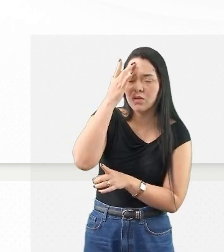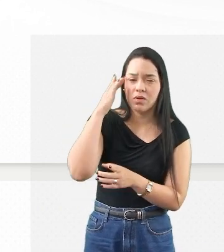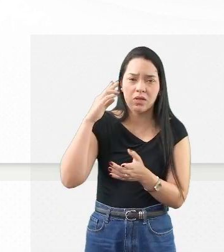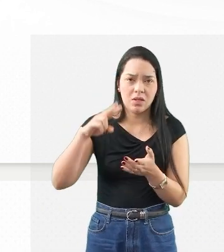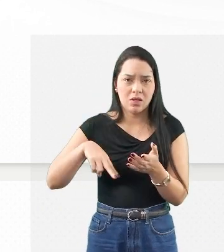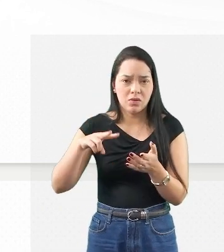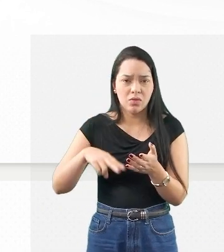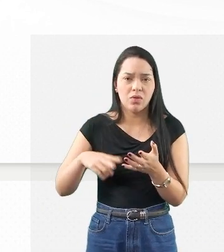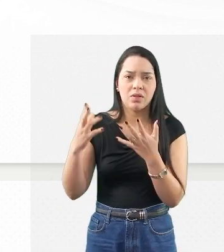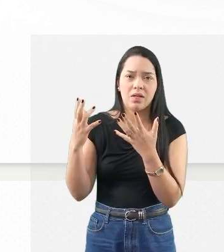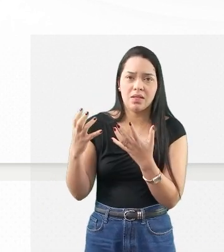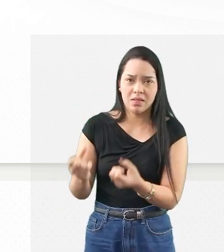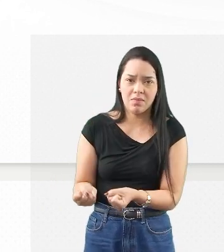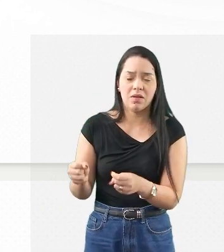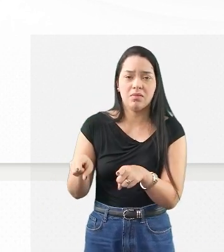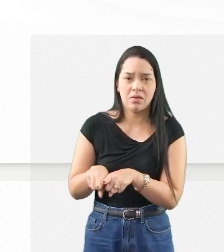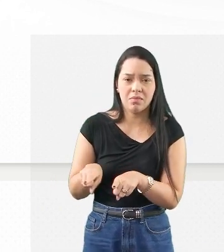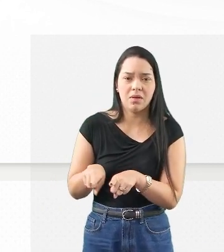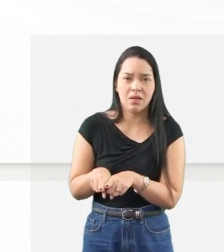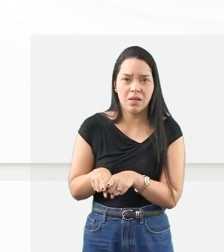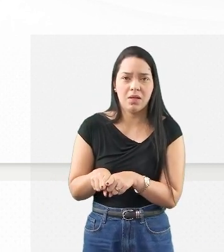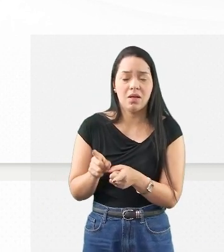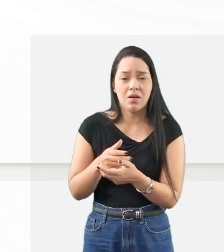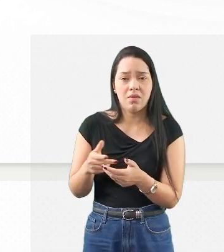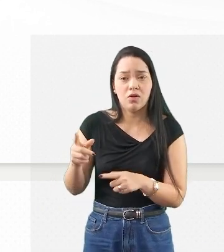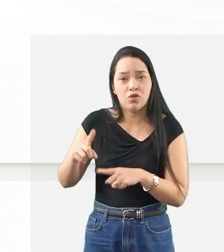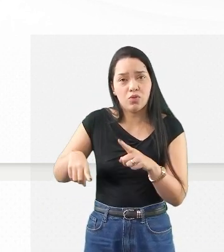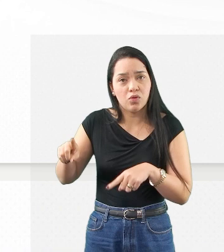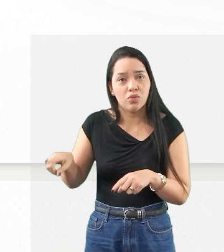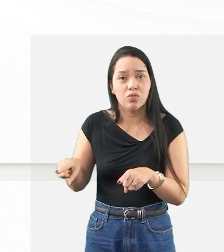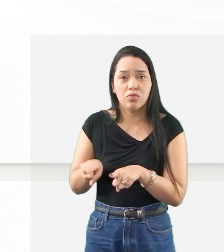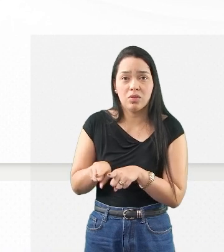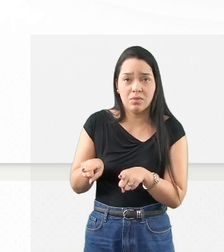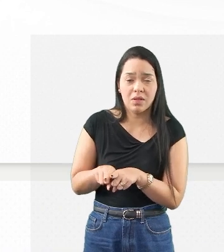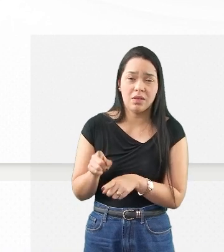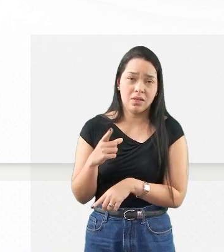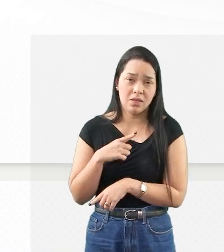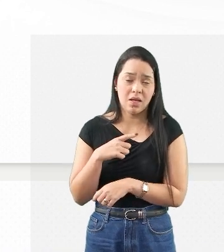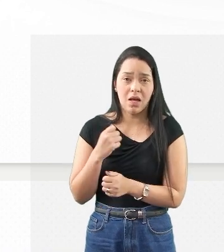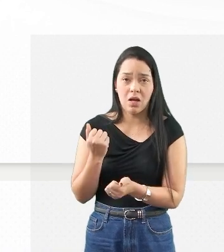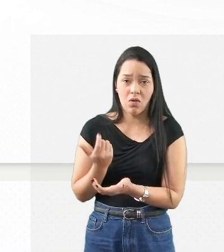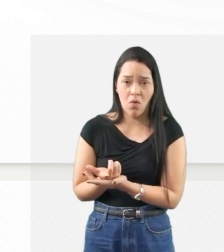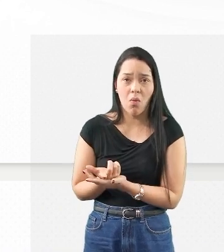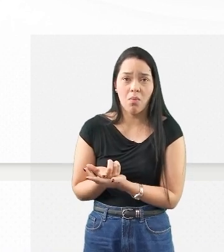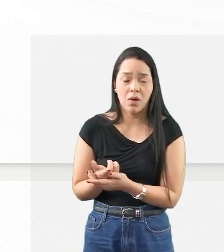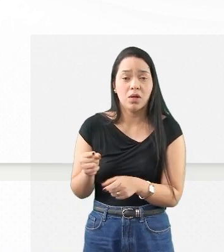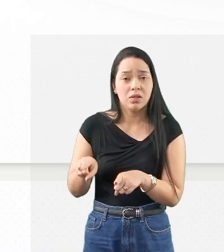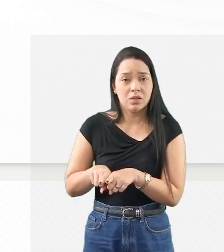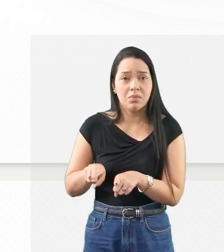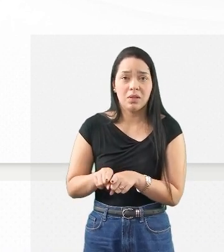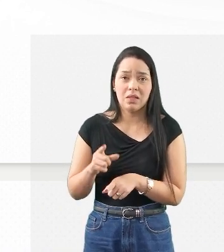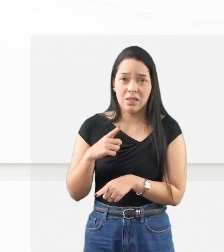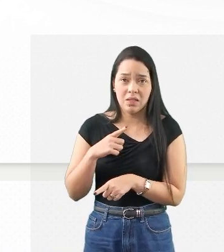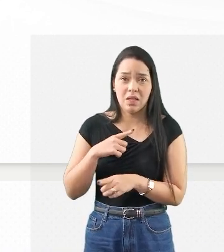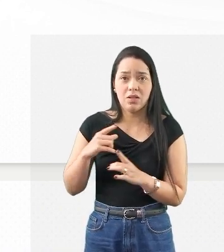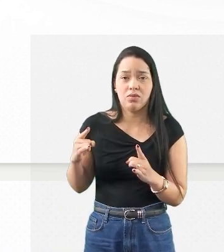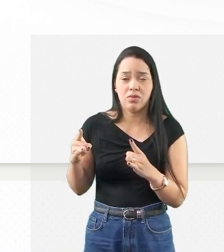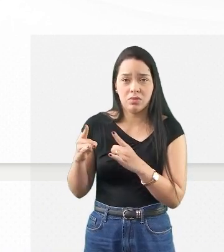a pessoa que está recebendo, a consumir determinado produto, a fazer determinada compra. Ele também tem esse viés